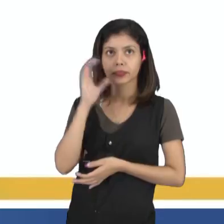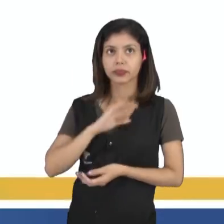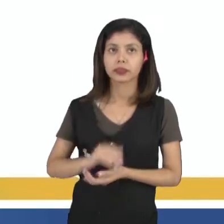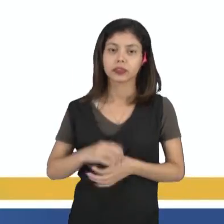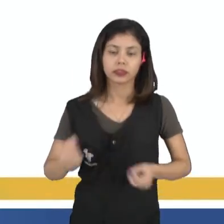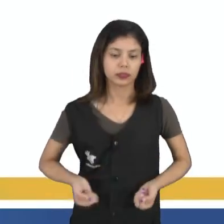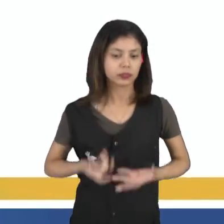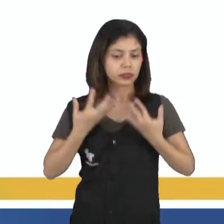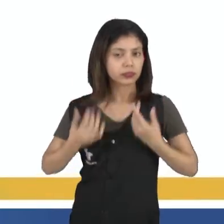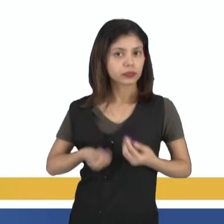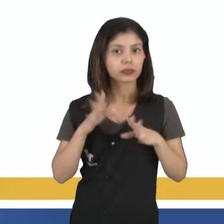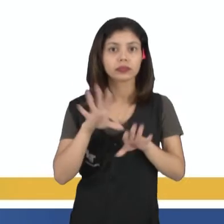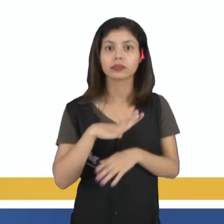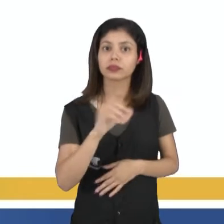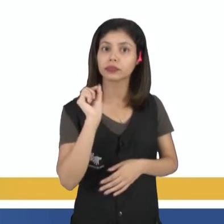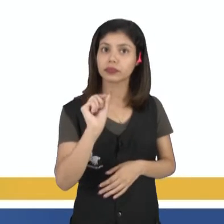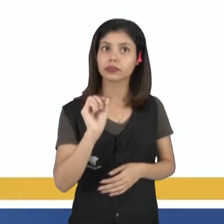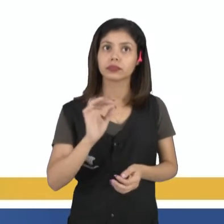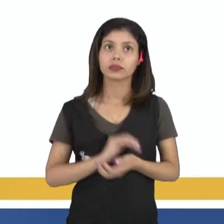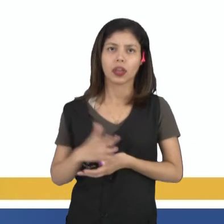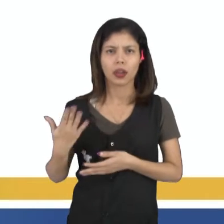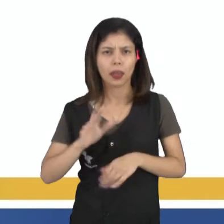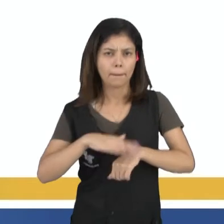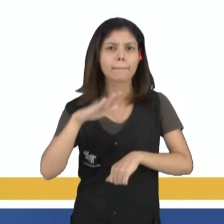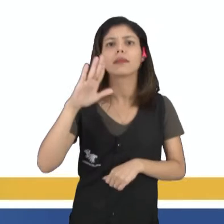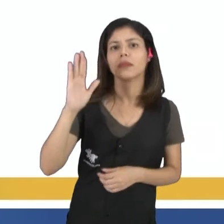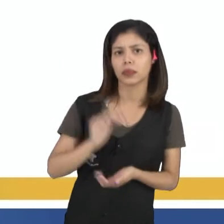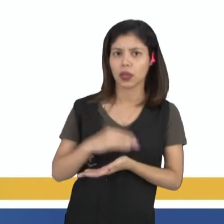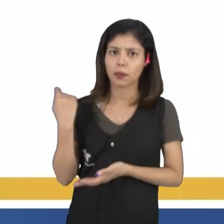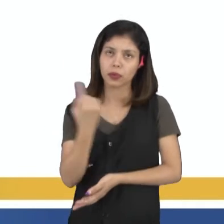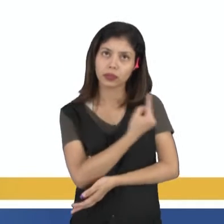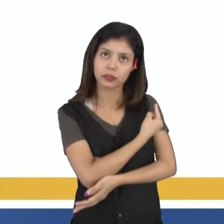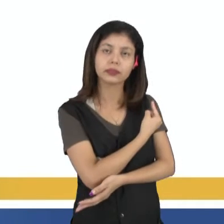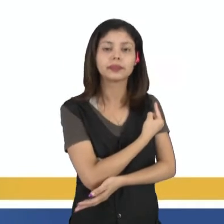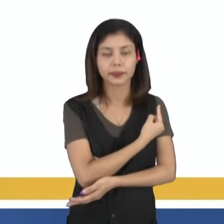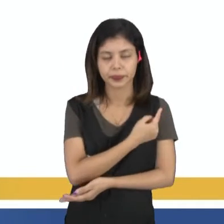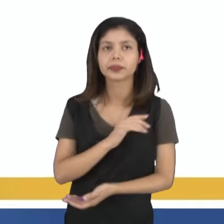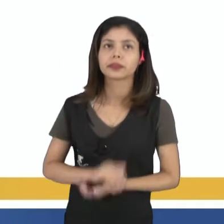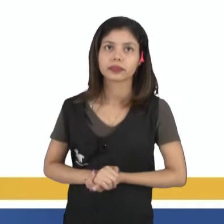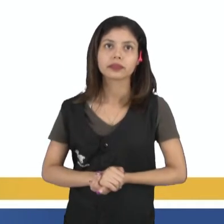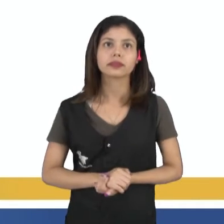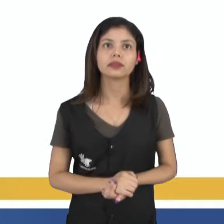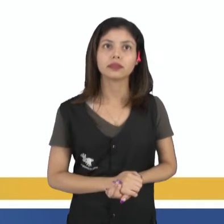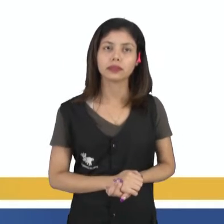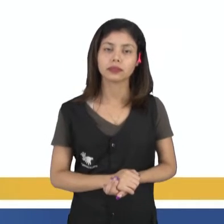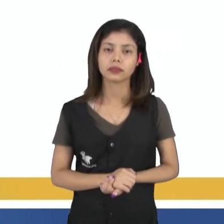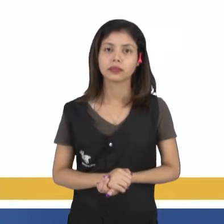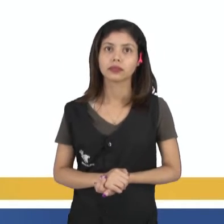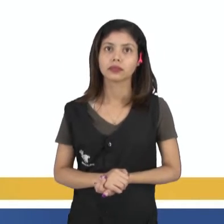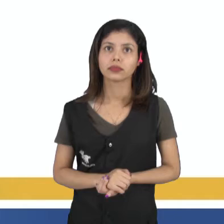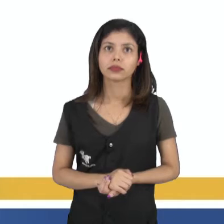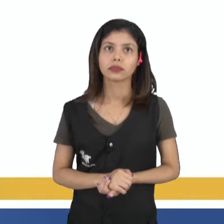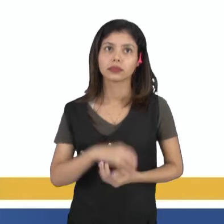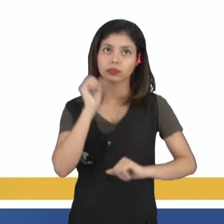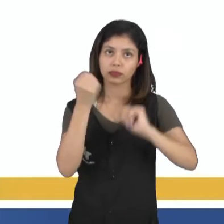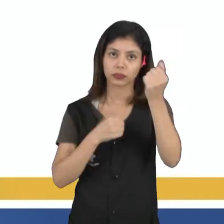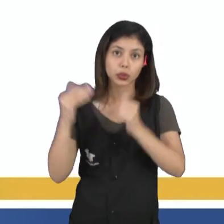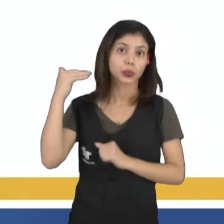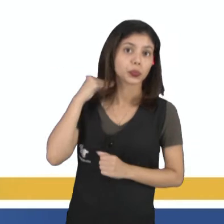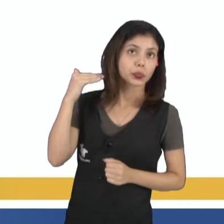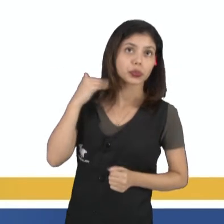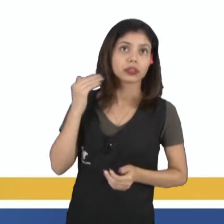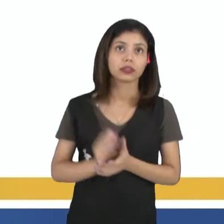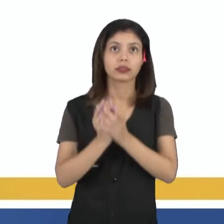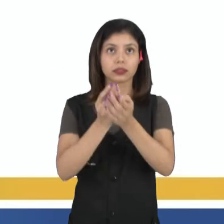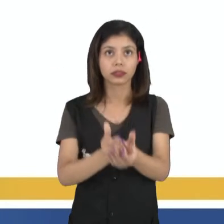aí começa com esse estímulo a gente teve então aí não é mais vantajoso para se investir nesses cartaz a gente tem a criação de indústrias bancos